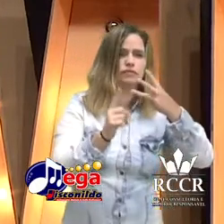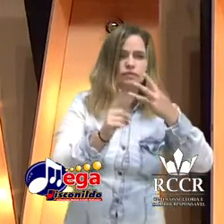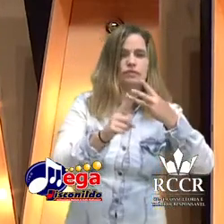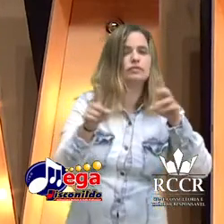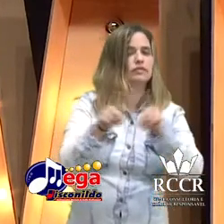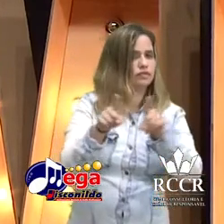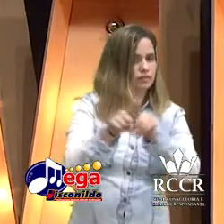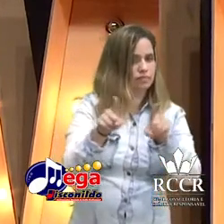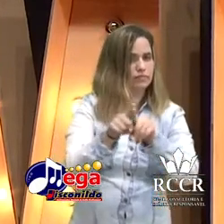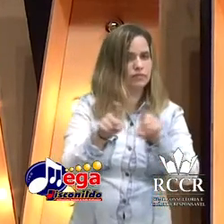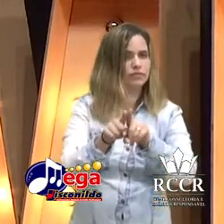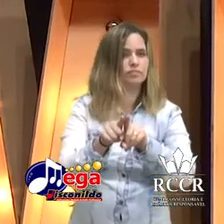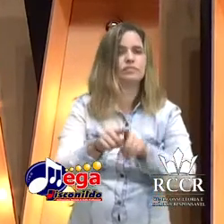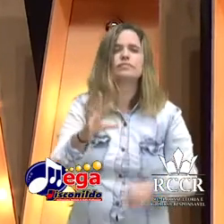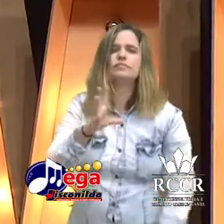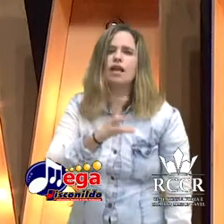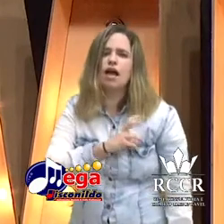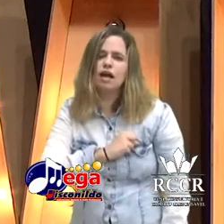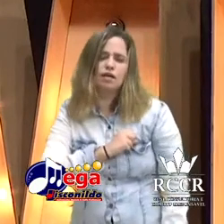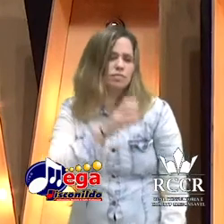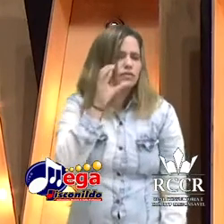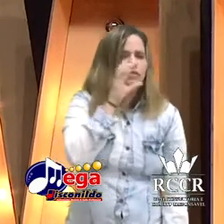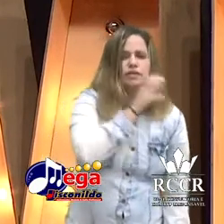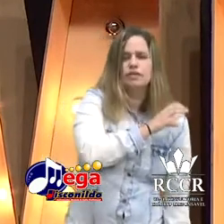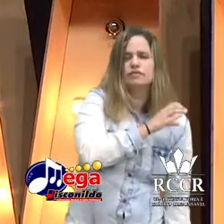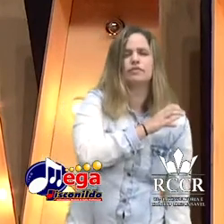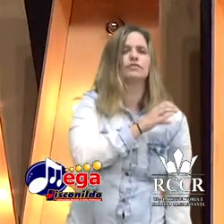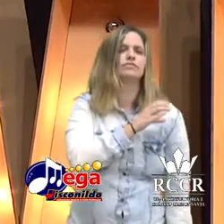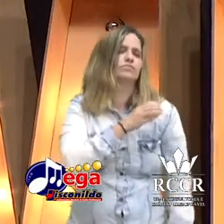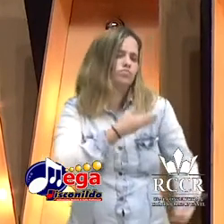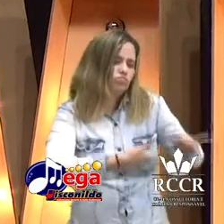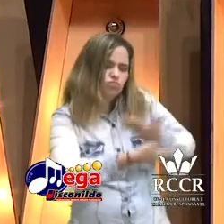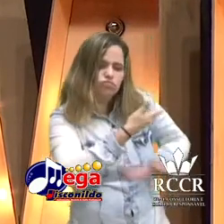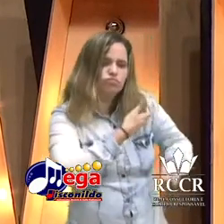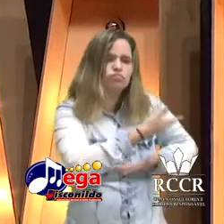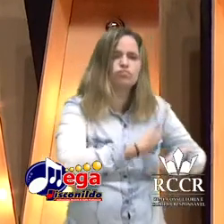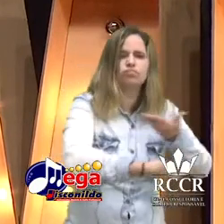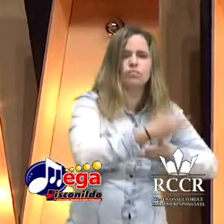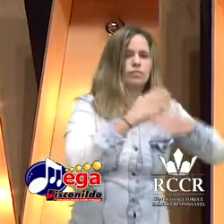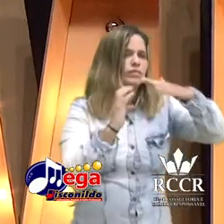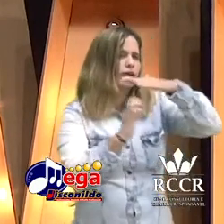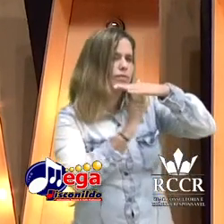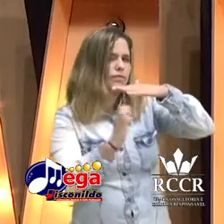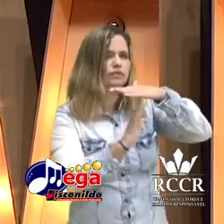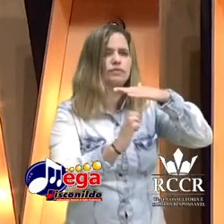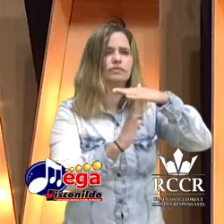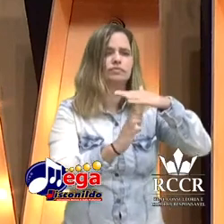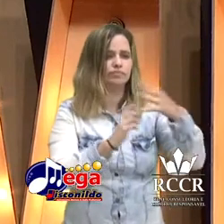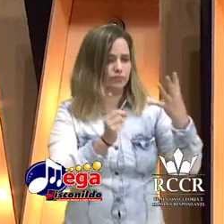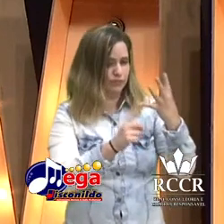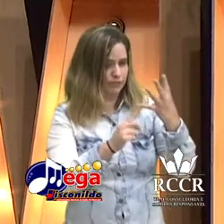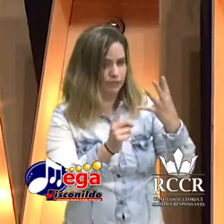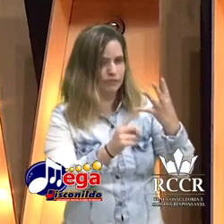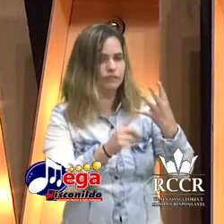promover aquecimento emocional, porque a frieza do mundo, na empresa, tudo, faz a pessoa ficar muito triste, em